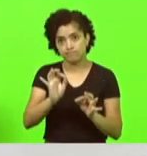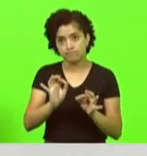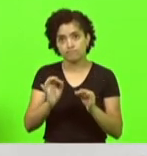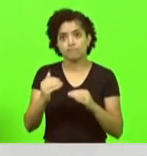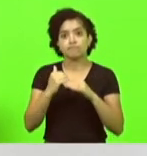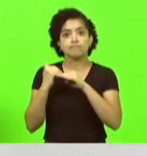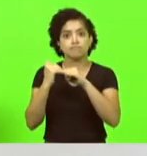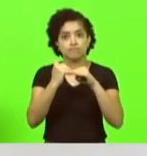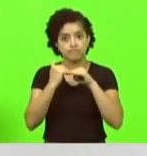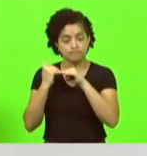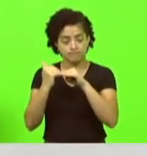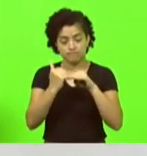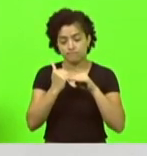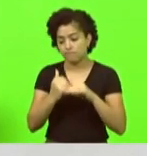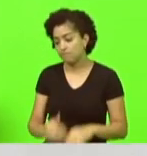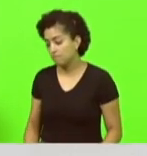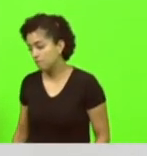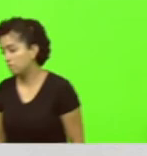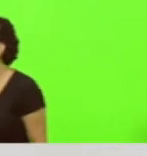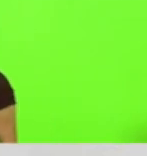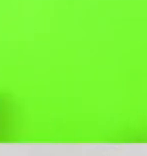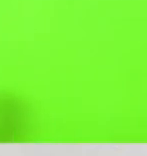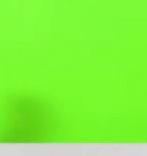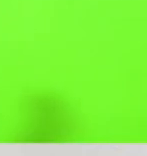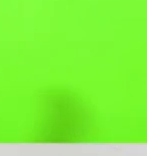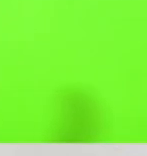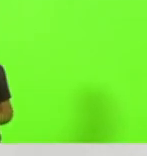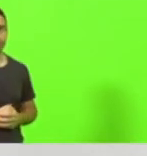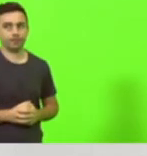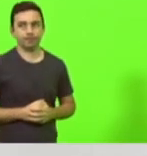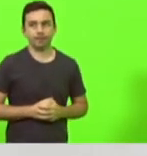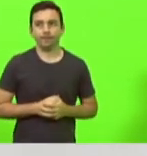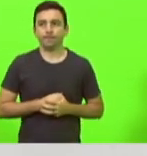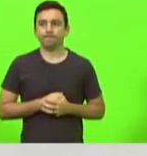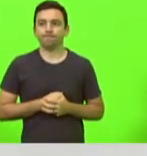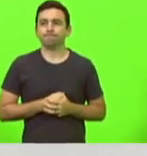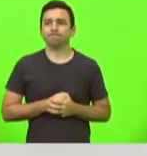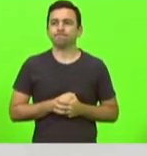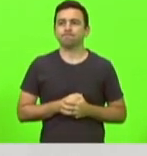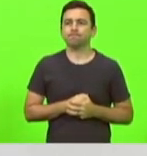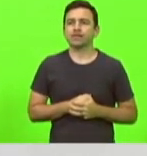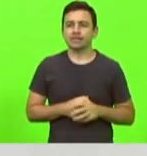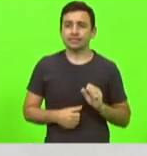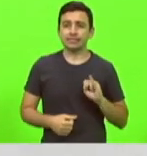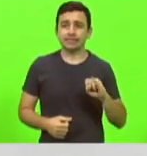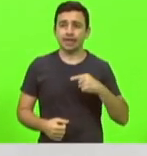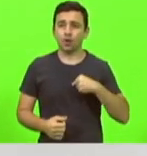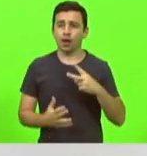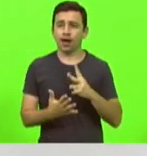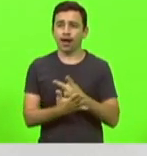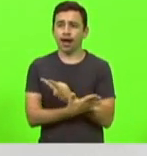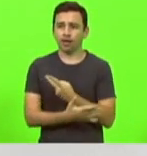igualdade Entre todos os pares se pequena está condução não foi proposital